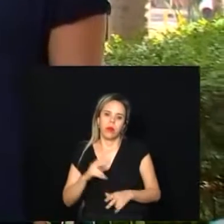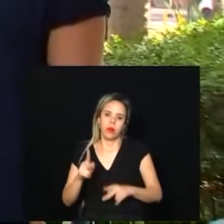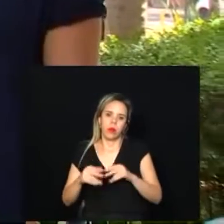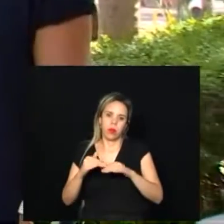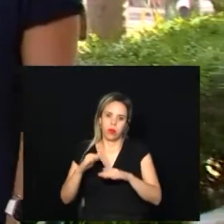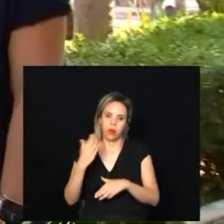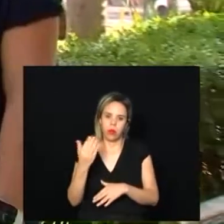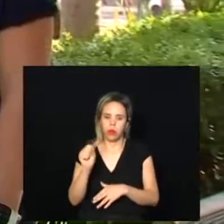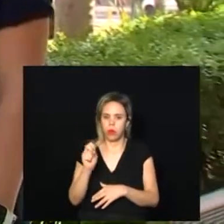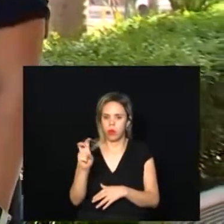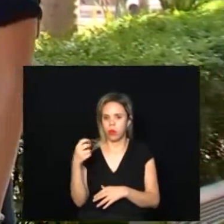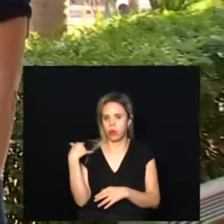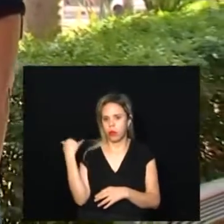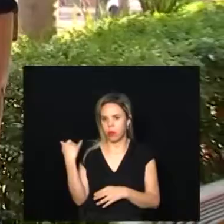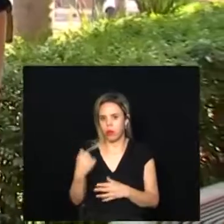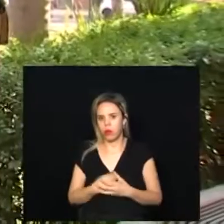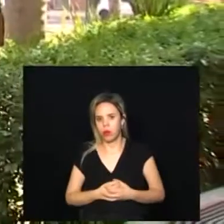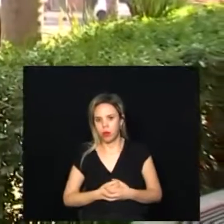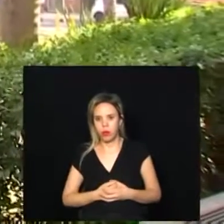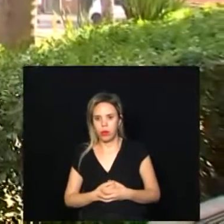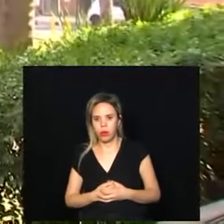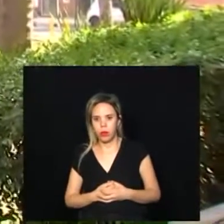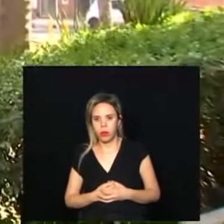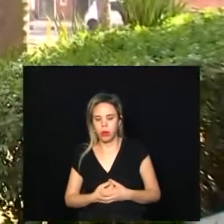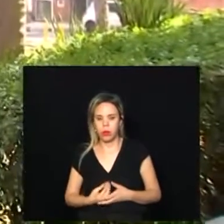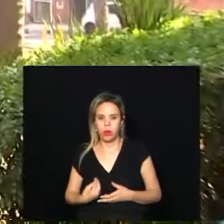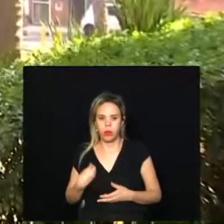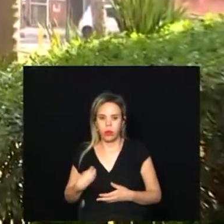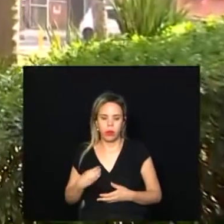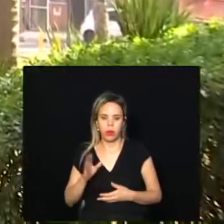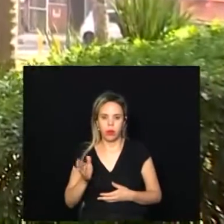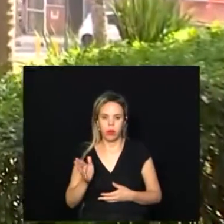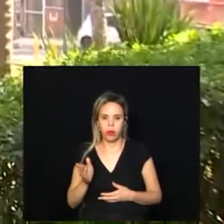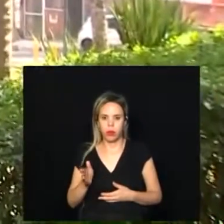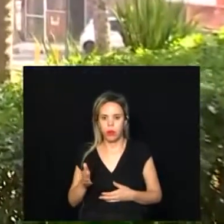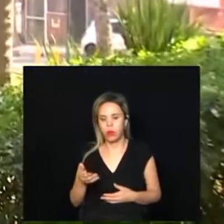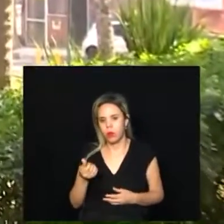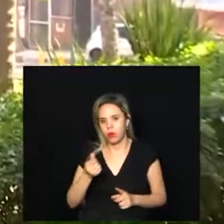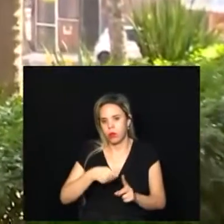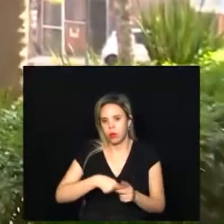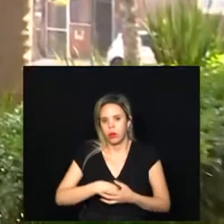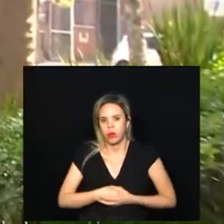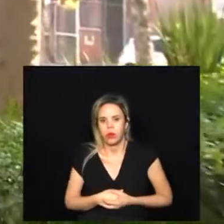de 85 anos de idade que estejam já há 6